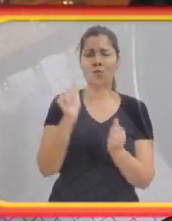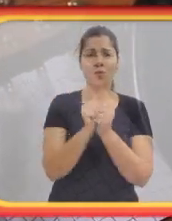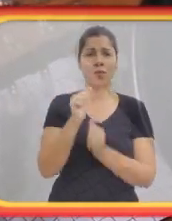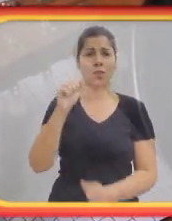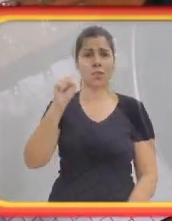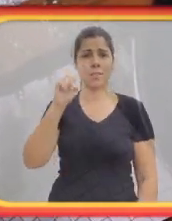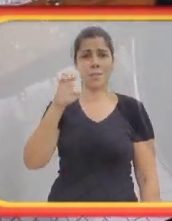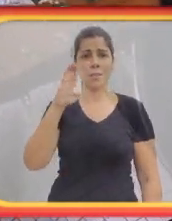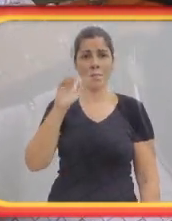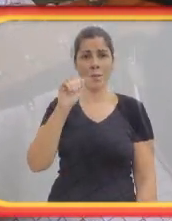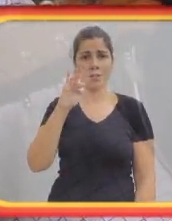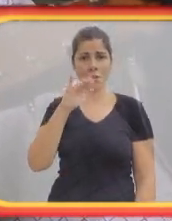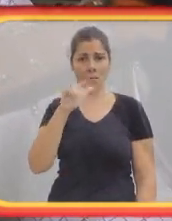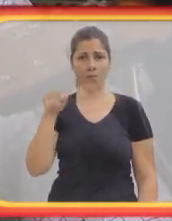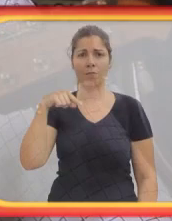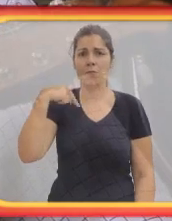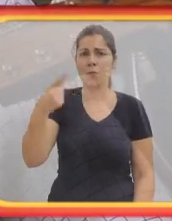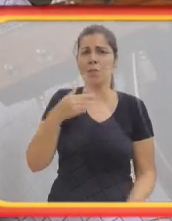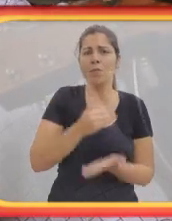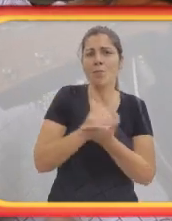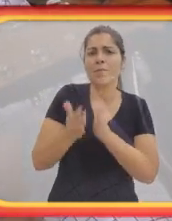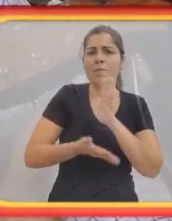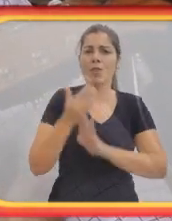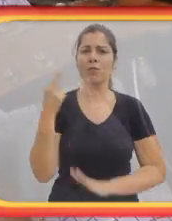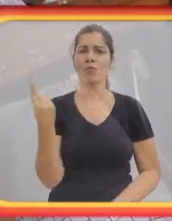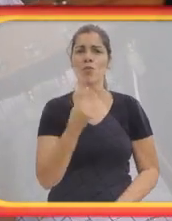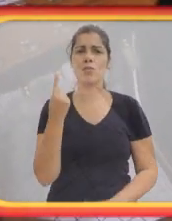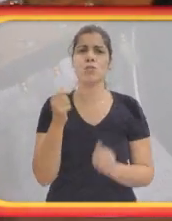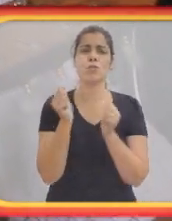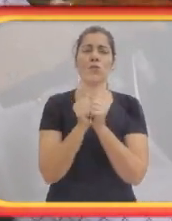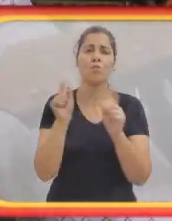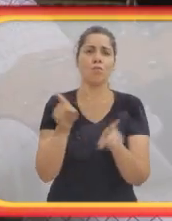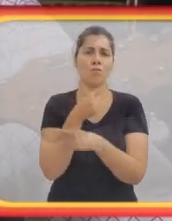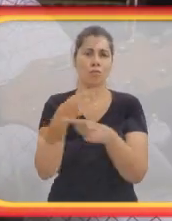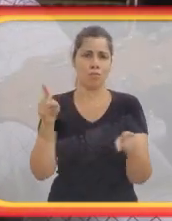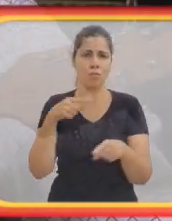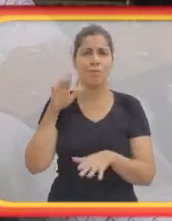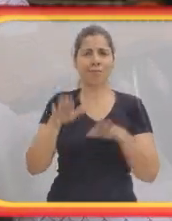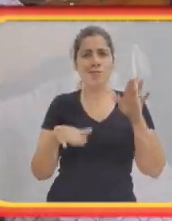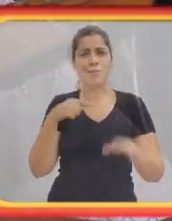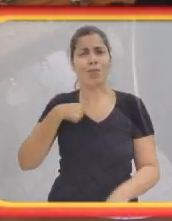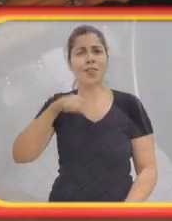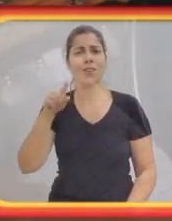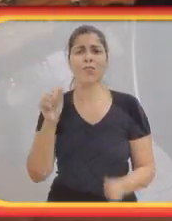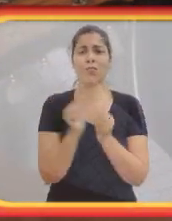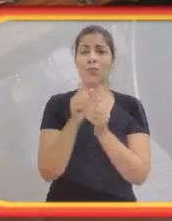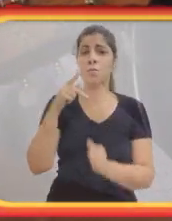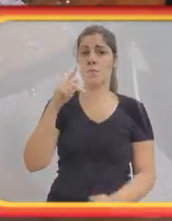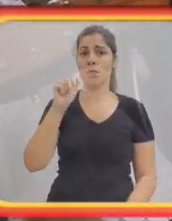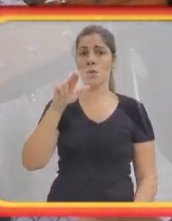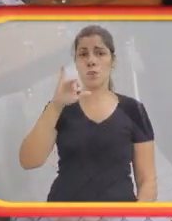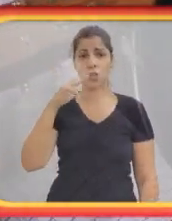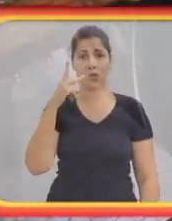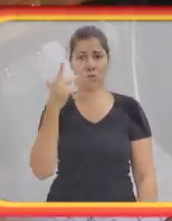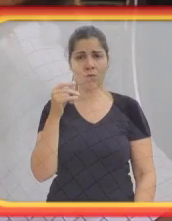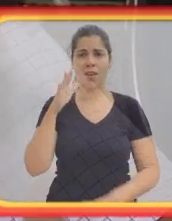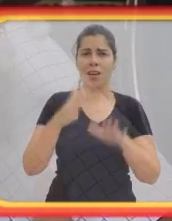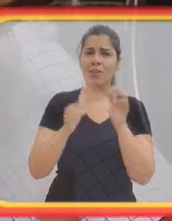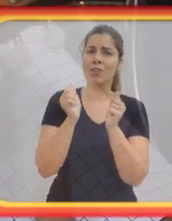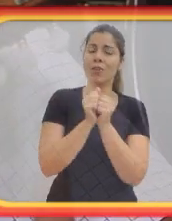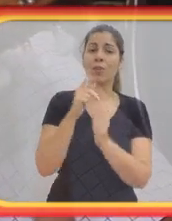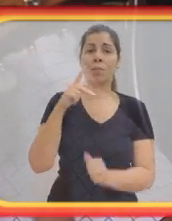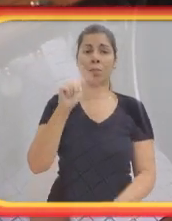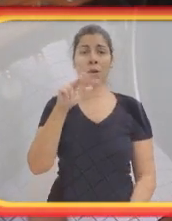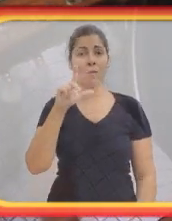comecei a viajar sozinho, com músico, às vezes ia com o Paulinho da Viola, às vezes com o Paulo Moura, mas eu como